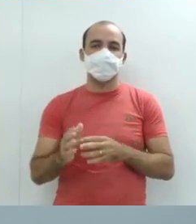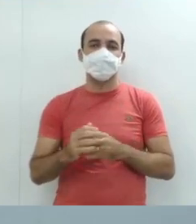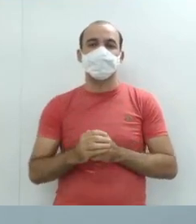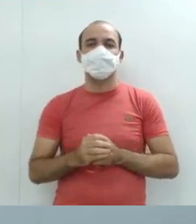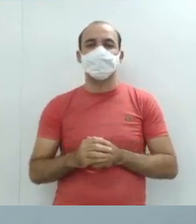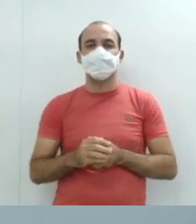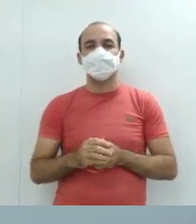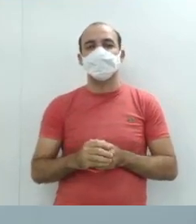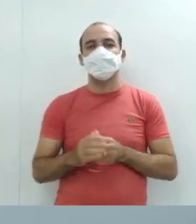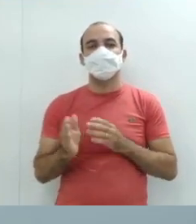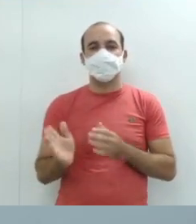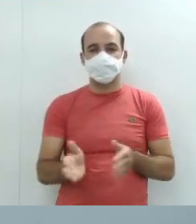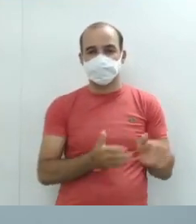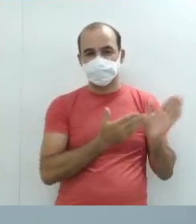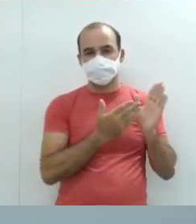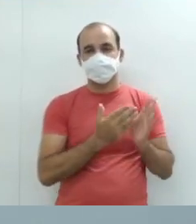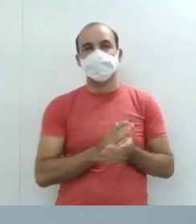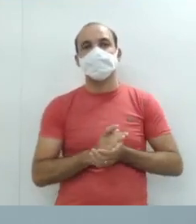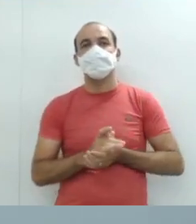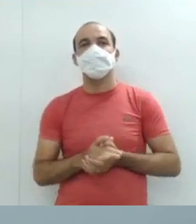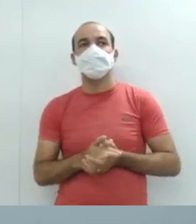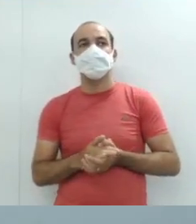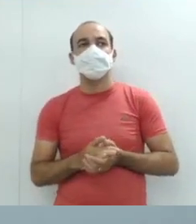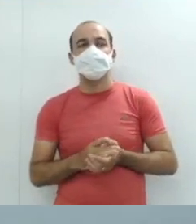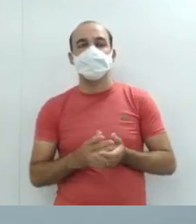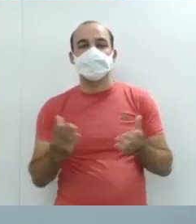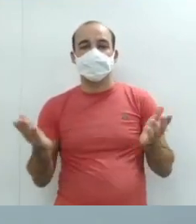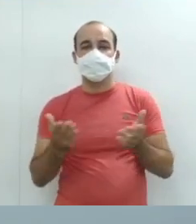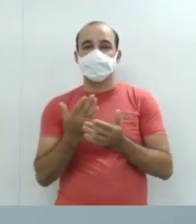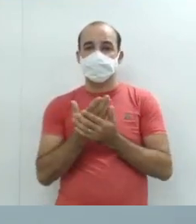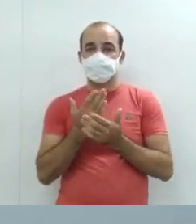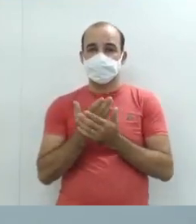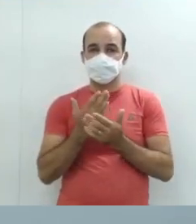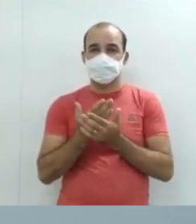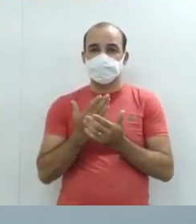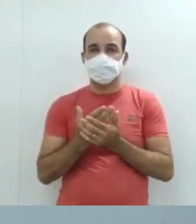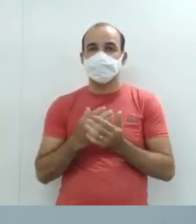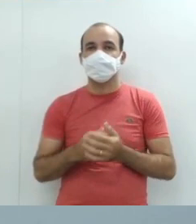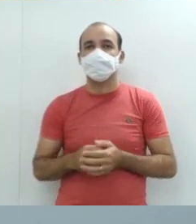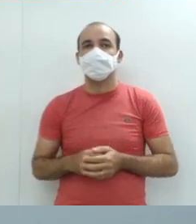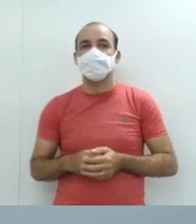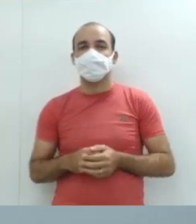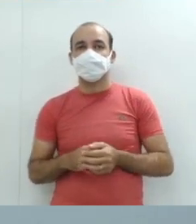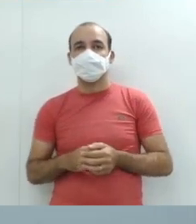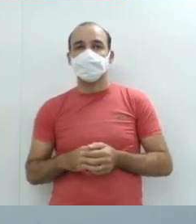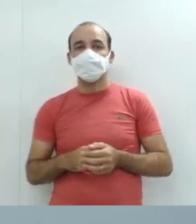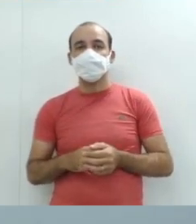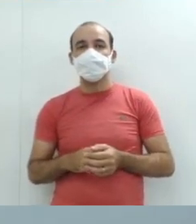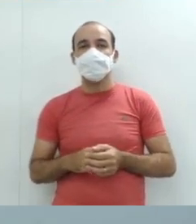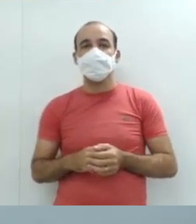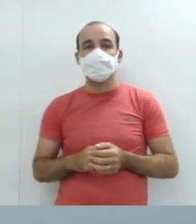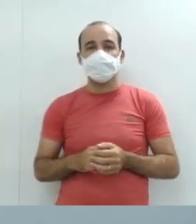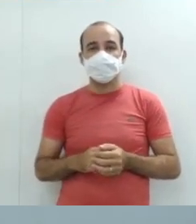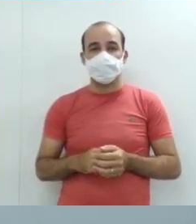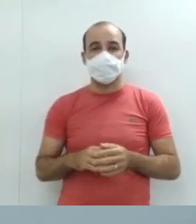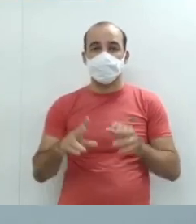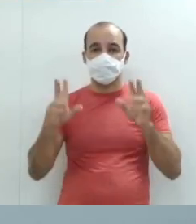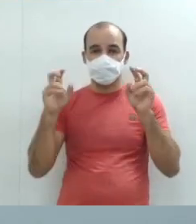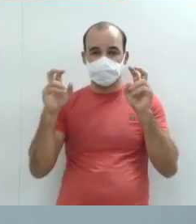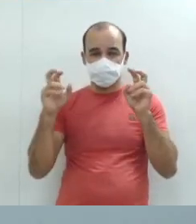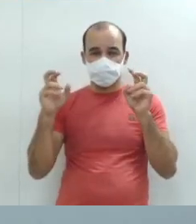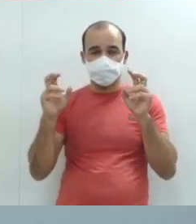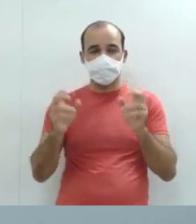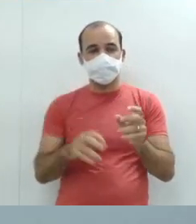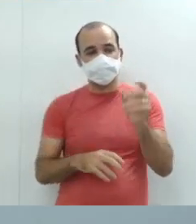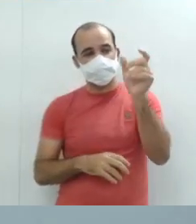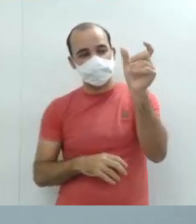com vocês lá. Vamos à nossa aula de hoje? Nós vamos falar sobre indivíduo, sociedade e cultura, que inclusive